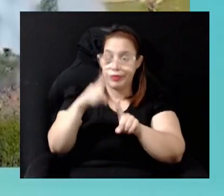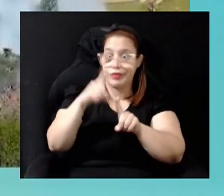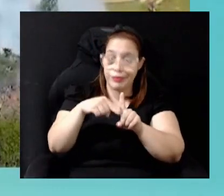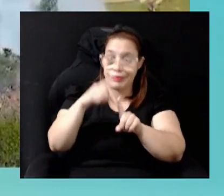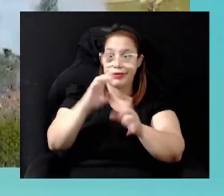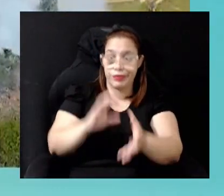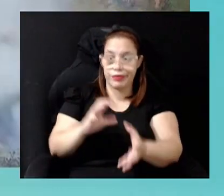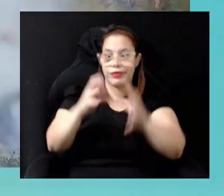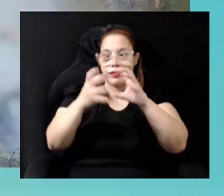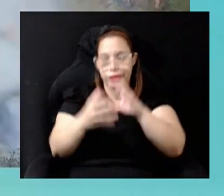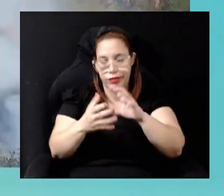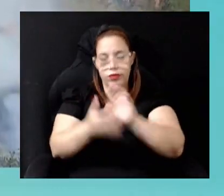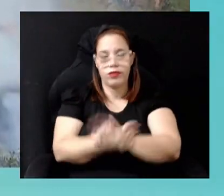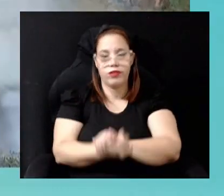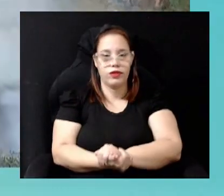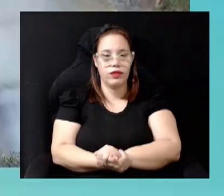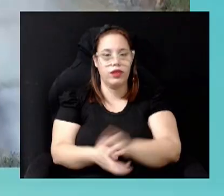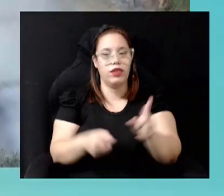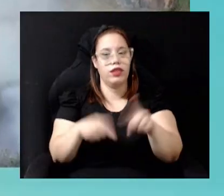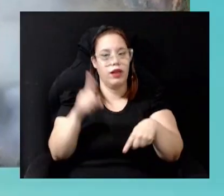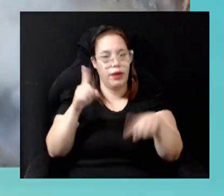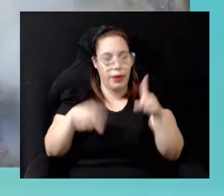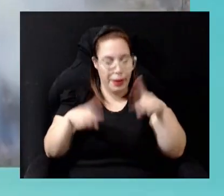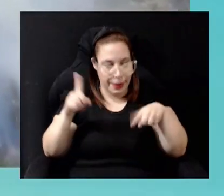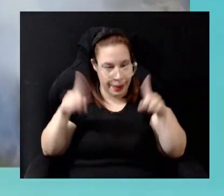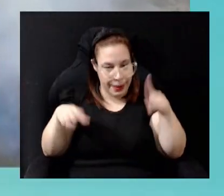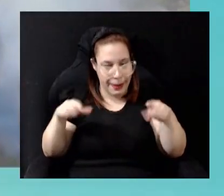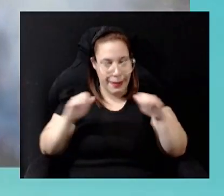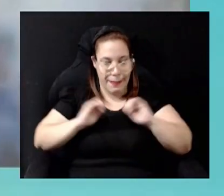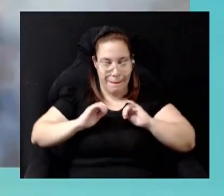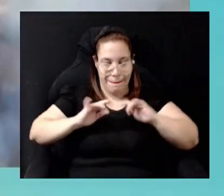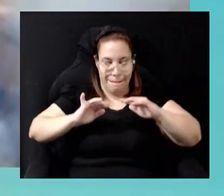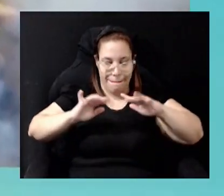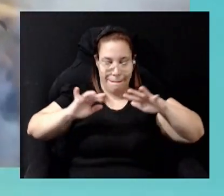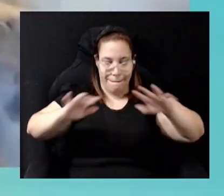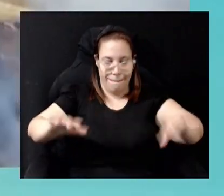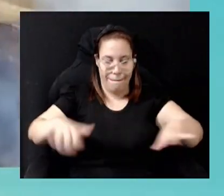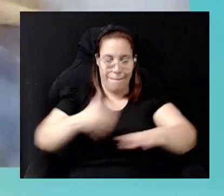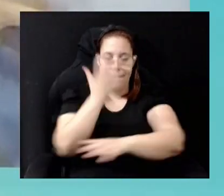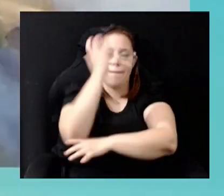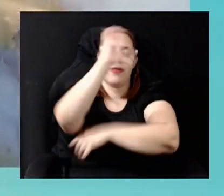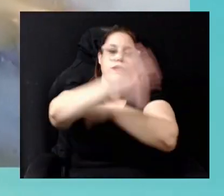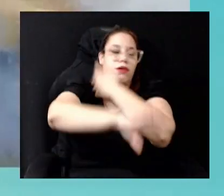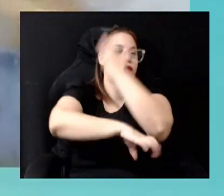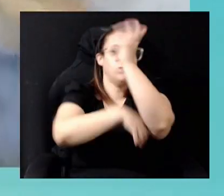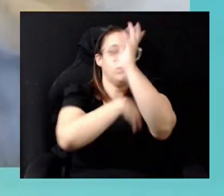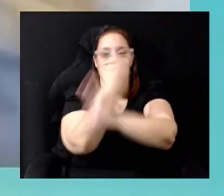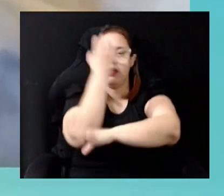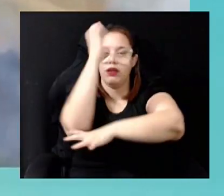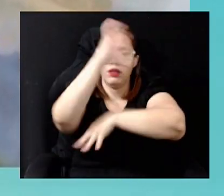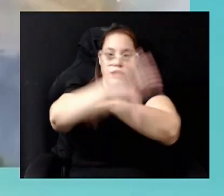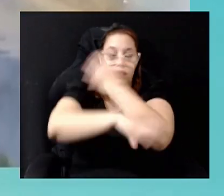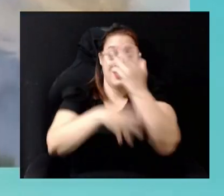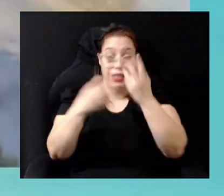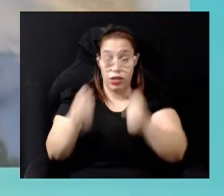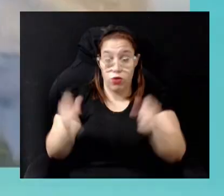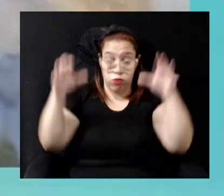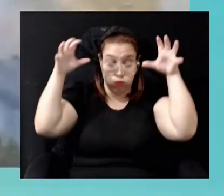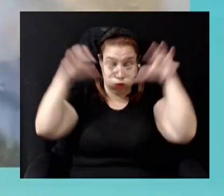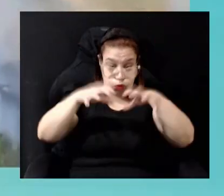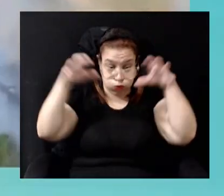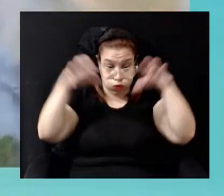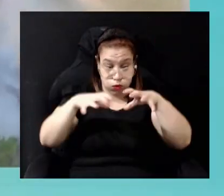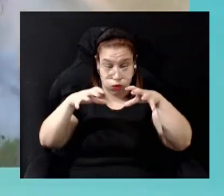Entre muitos dos efeitos, a distribuição da vegetação, que reteria a água das chuvas, torna o solo mais